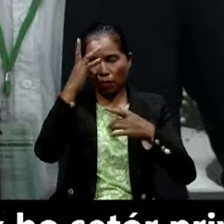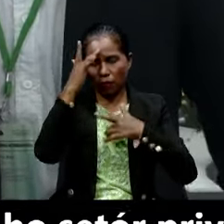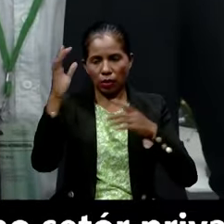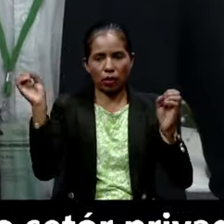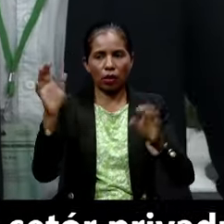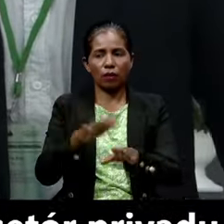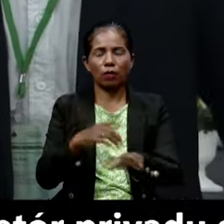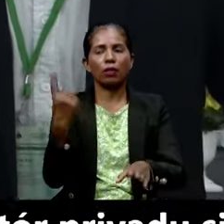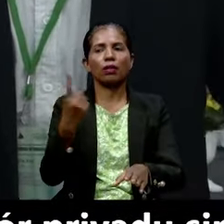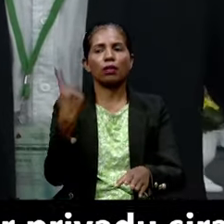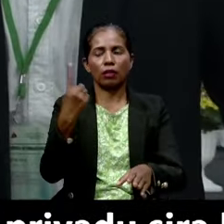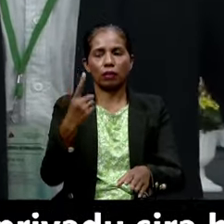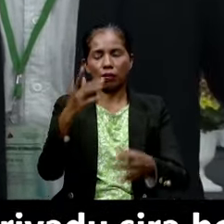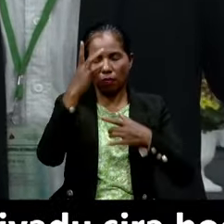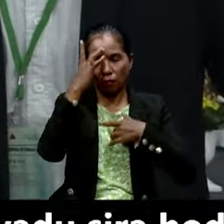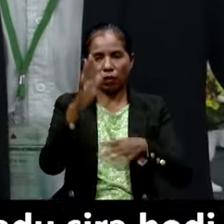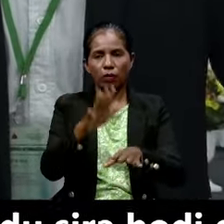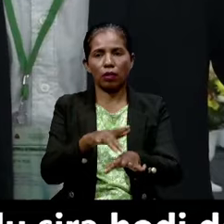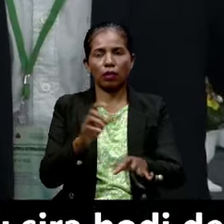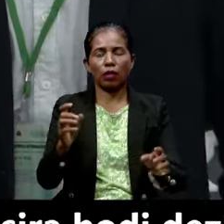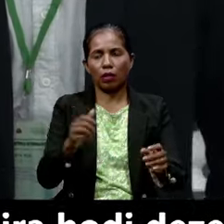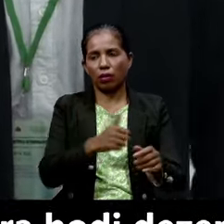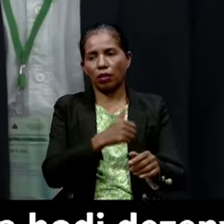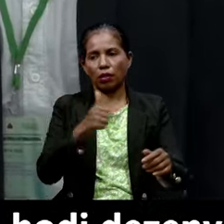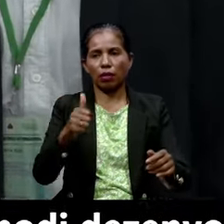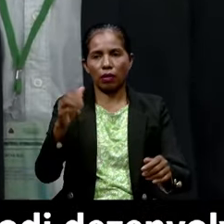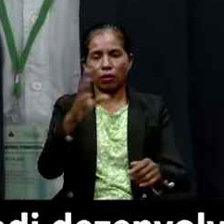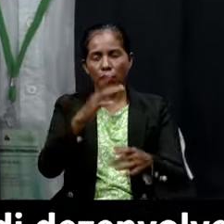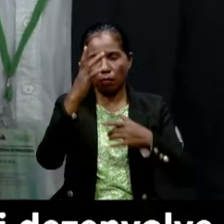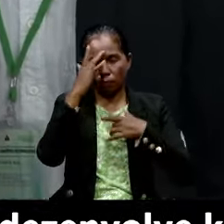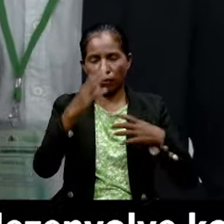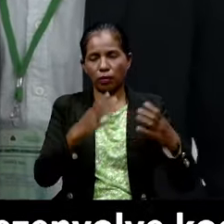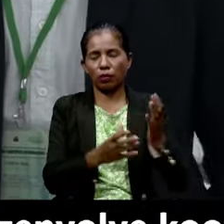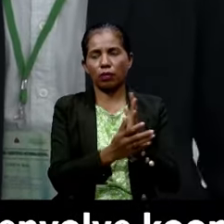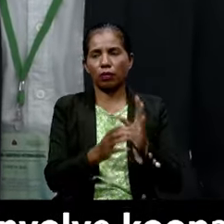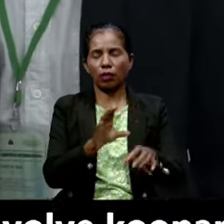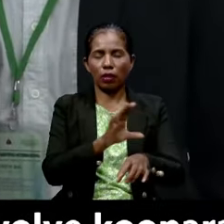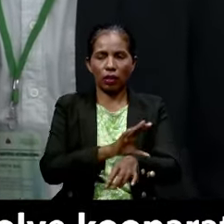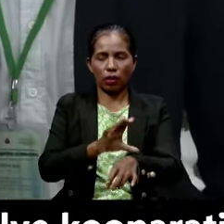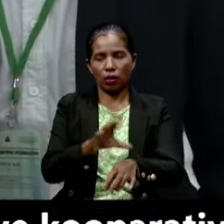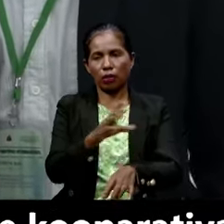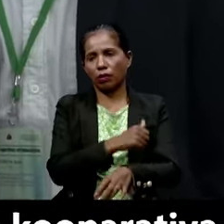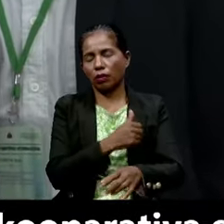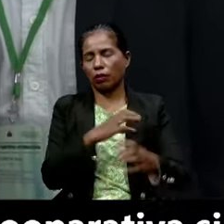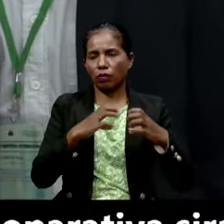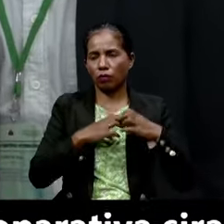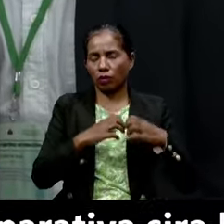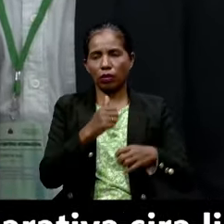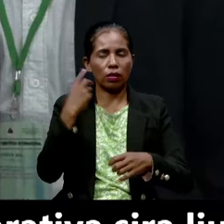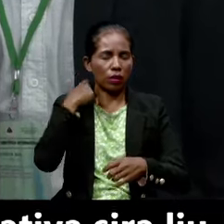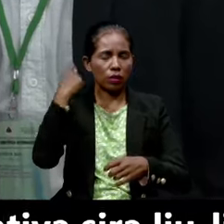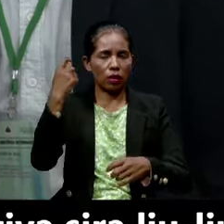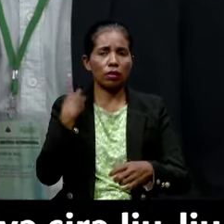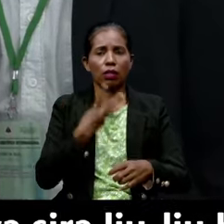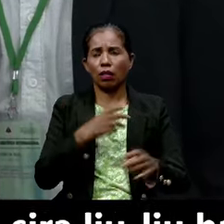lo si dedet, moras lahadait ni iha moras barak, balu nebe relasiono ho kardiovaskular, diabetes, kankro, no seluk-seluk tan. Iha lorong uing mus dala kulia